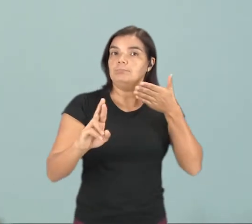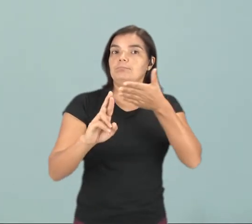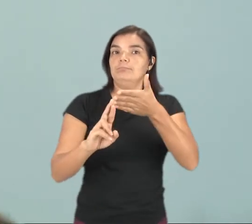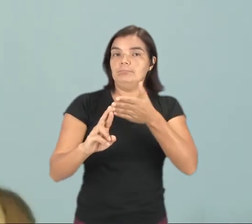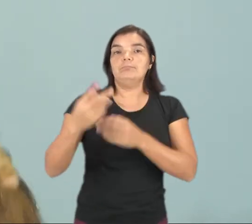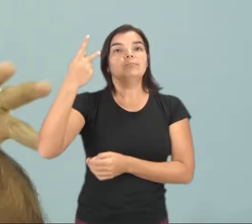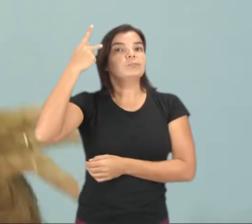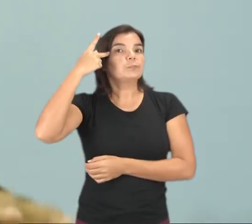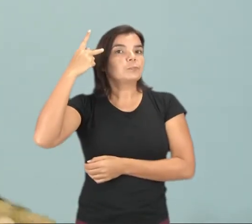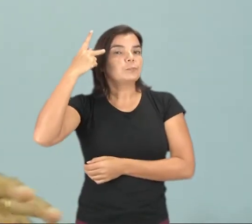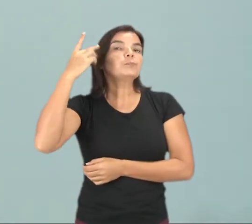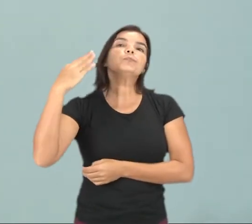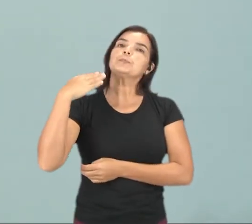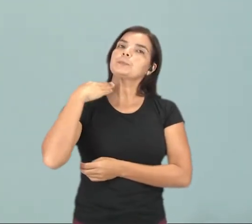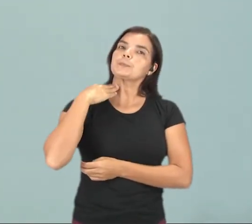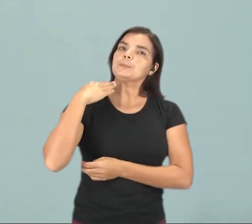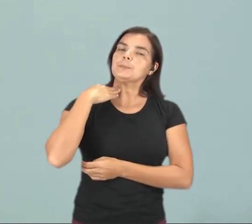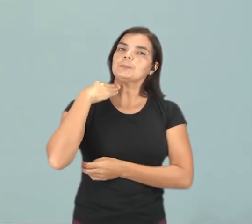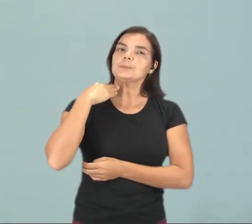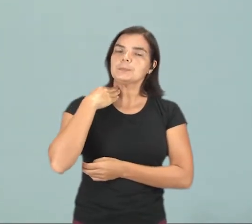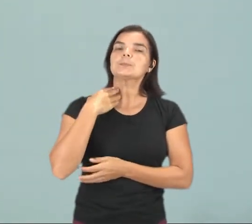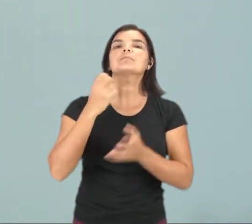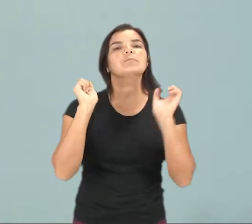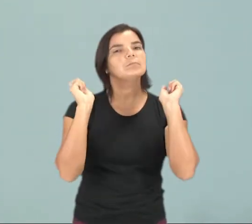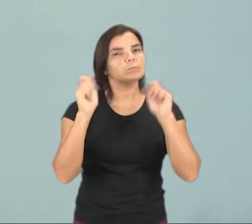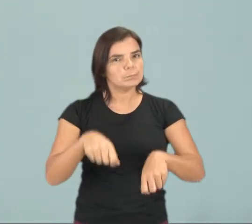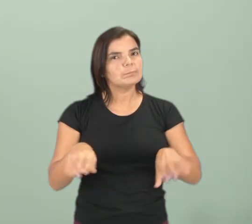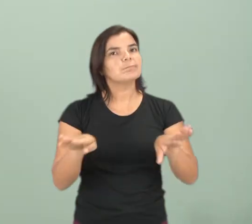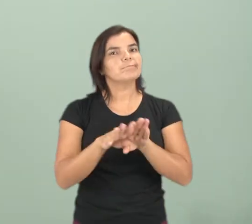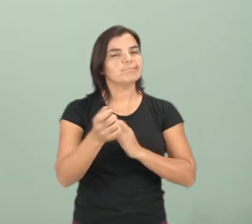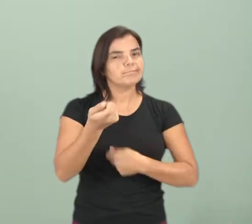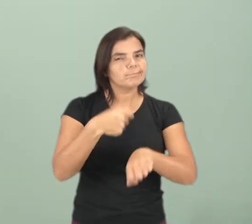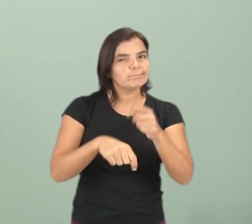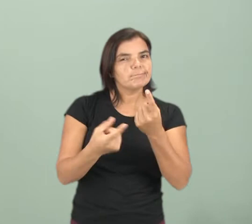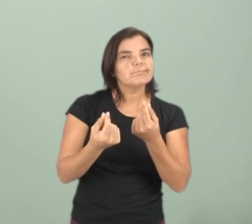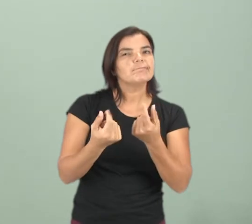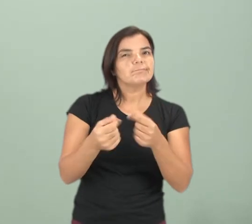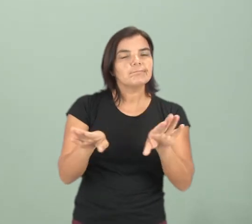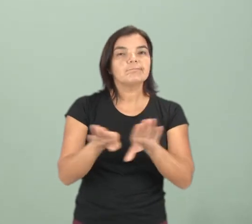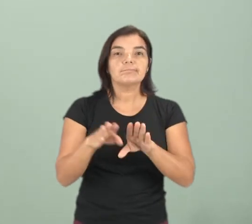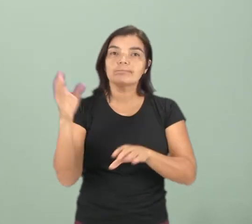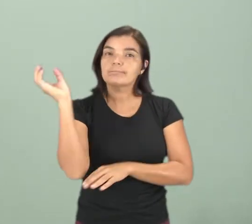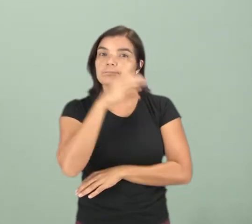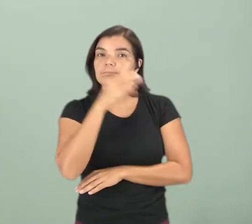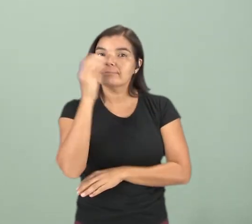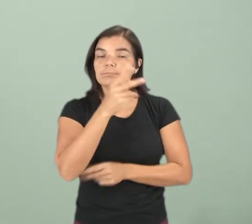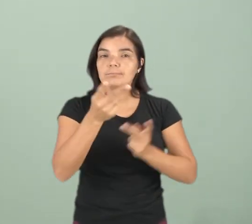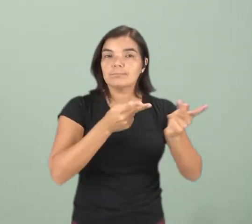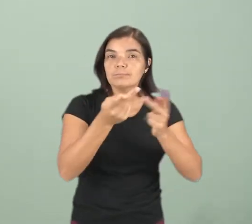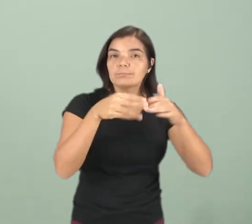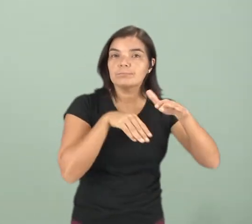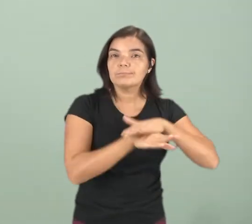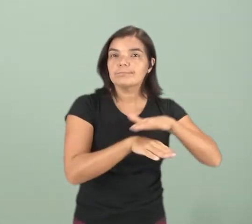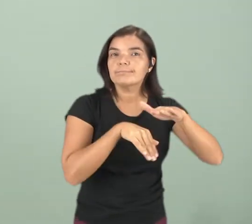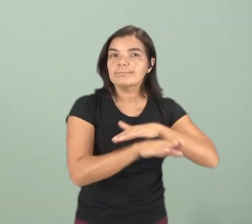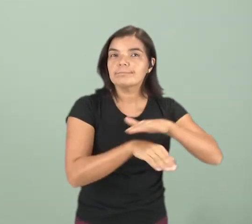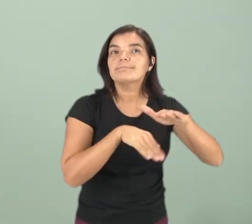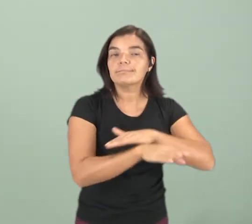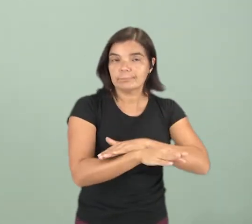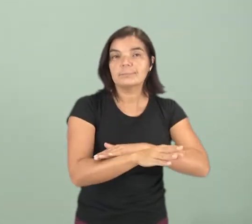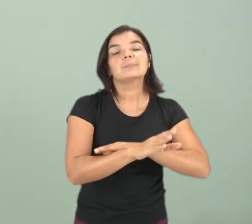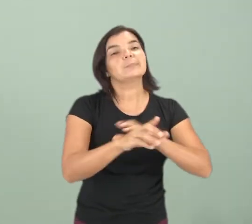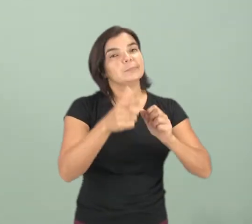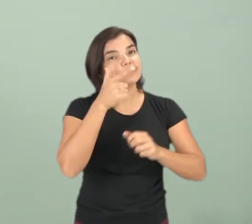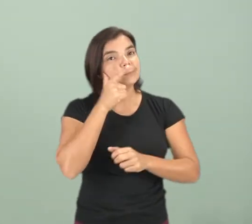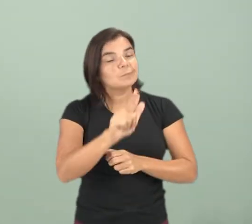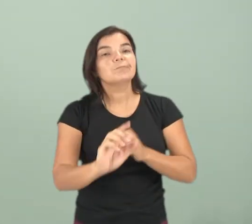representação em São Paulo, no Brasil, seja possível agora as negociações e agilizar projetos que estão na gaveta serem